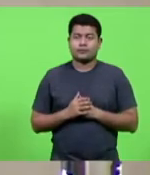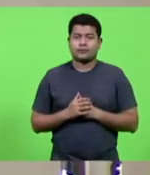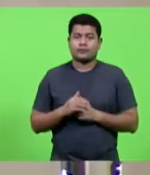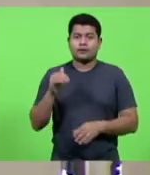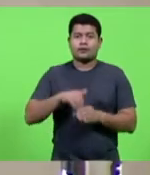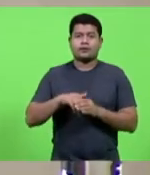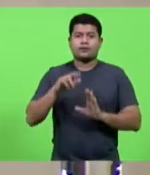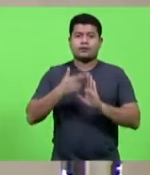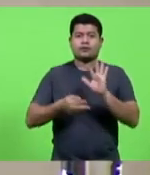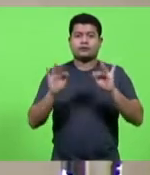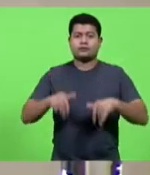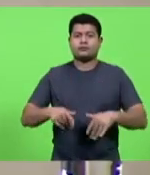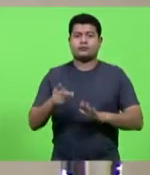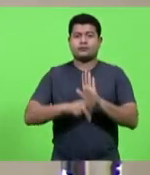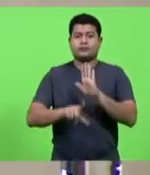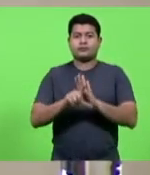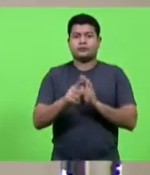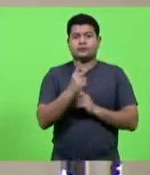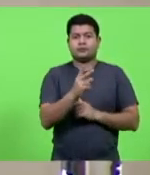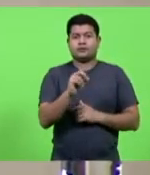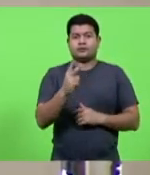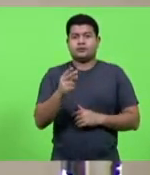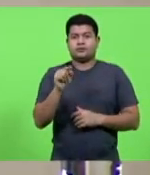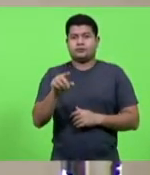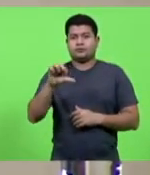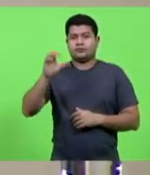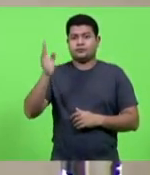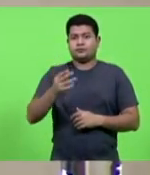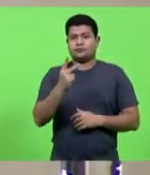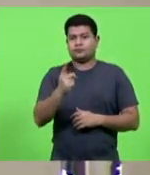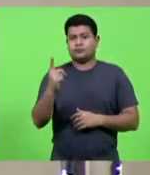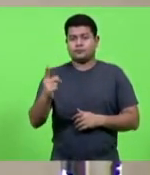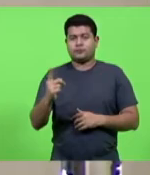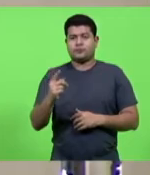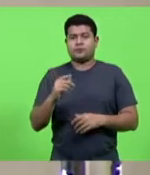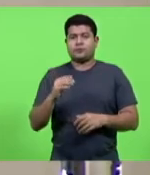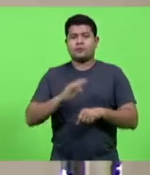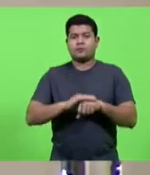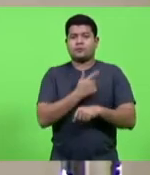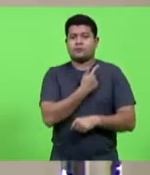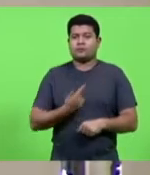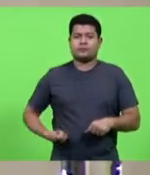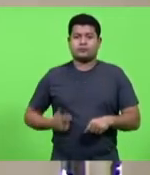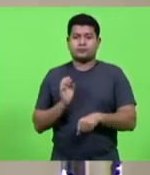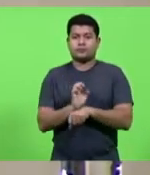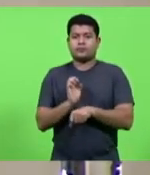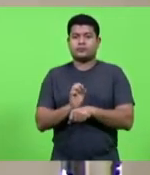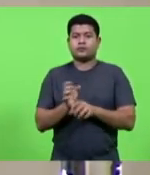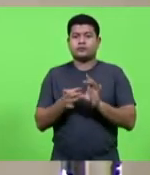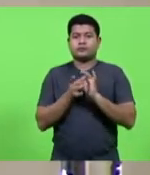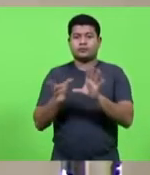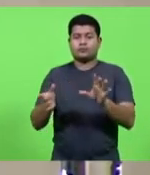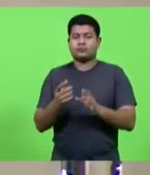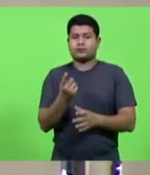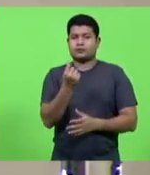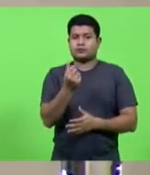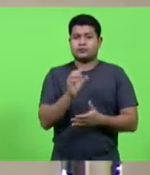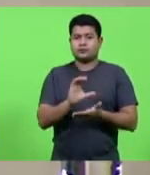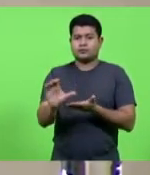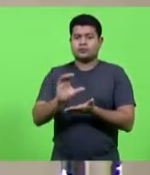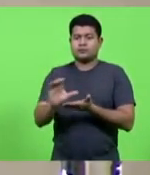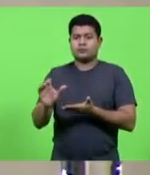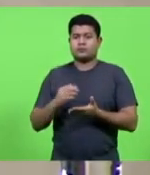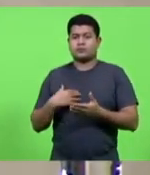Votação da redação final do projeto de lei 202.9/2021, autor governo do estado, autoriza a abertura de crédito especial em favor da Secretaria de